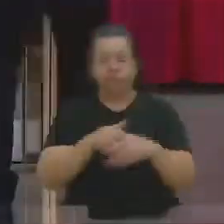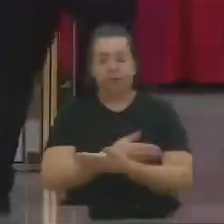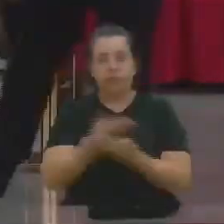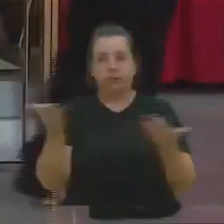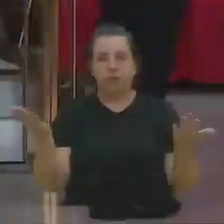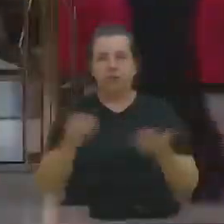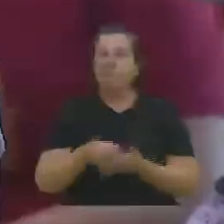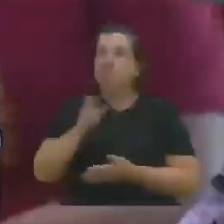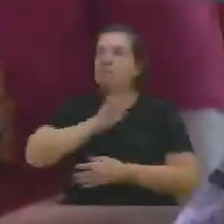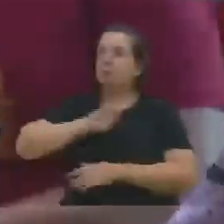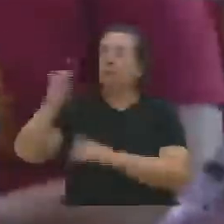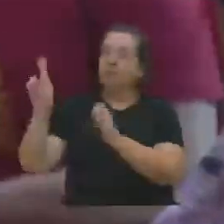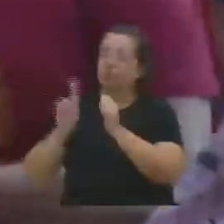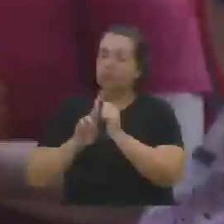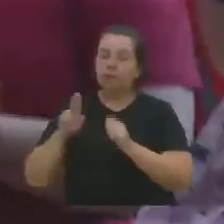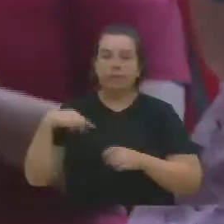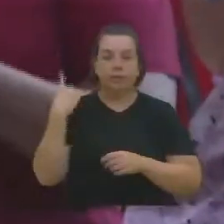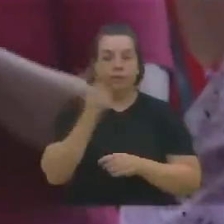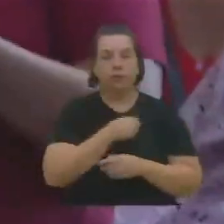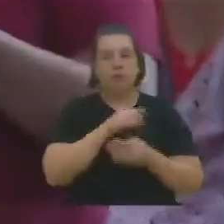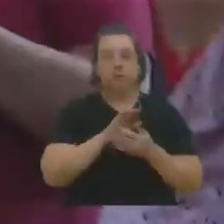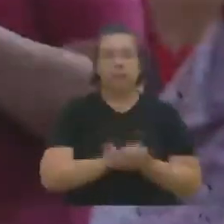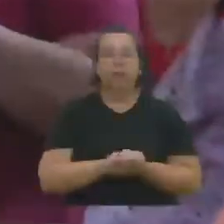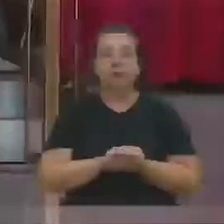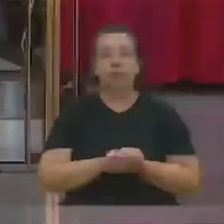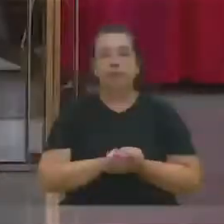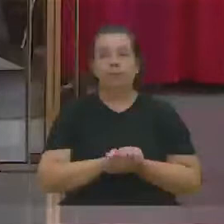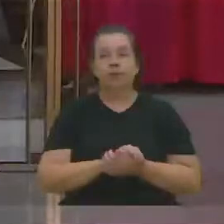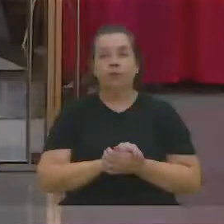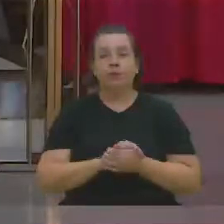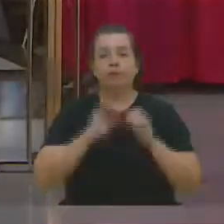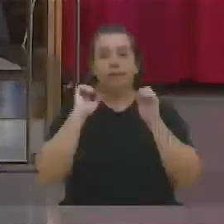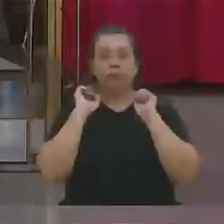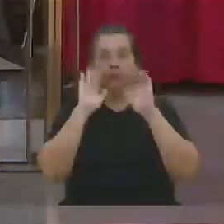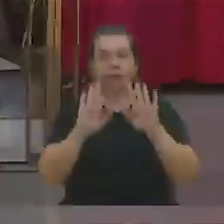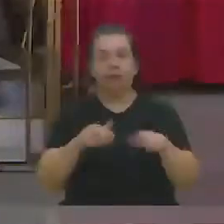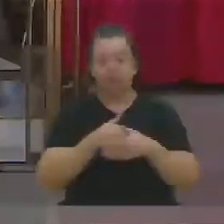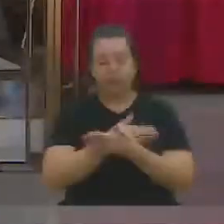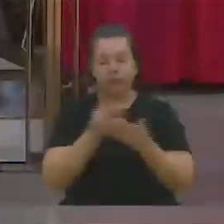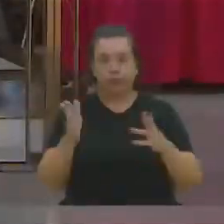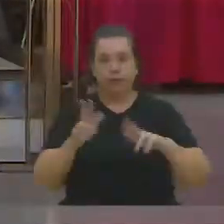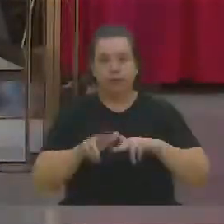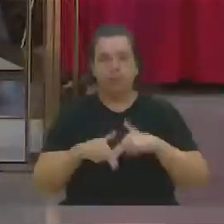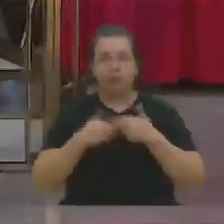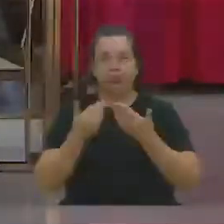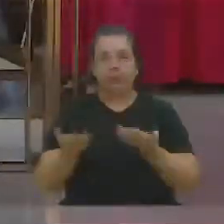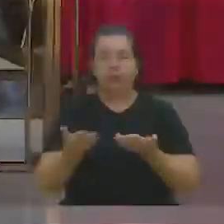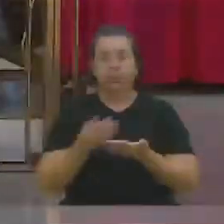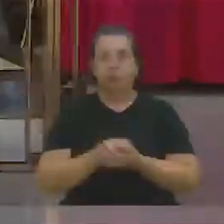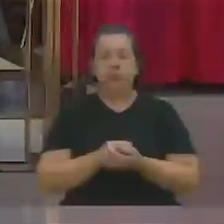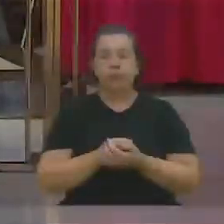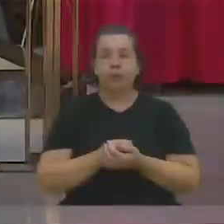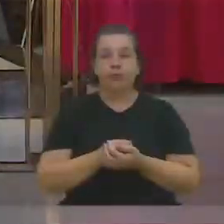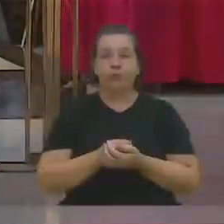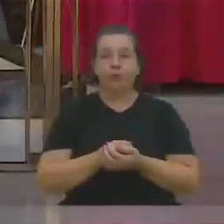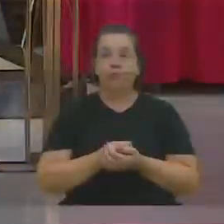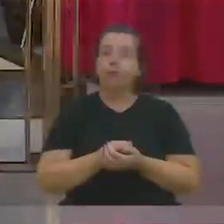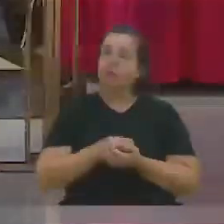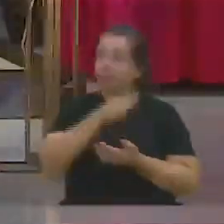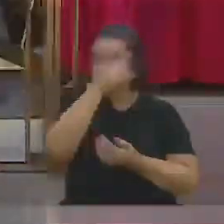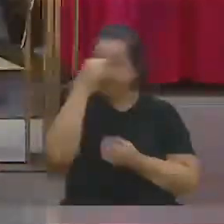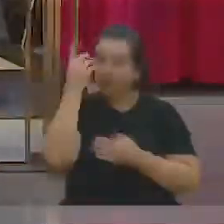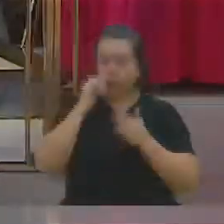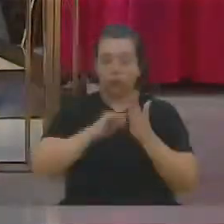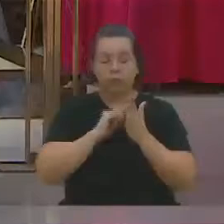esteja convosco. Ele está no meio de nós. Desça sobre vós, pela intercessão de São